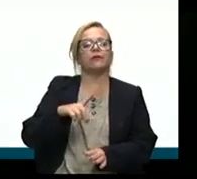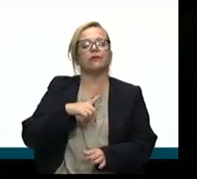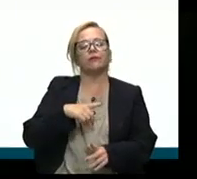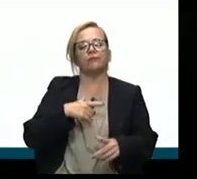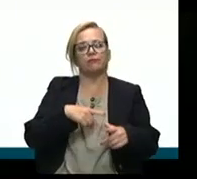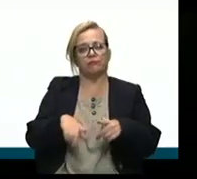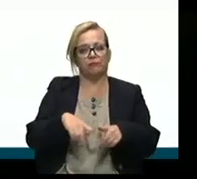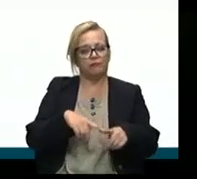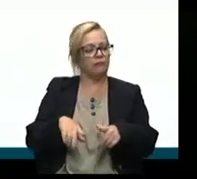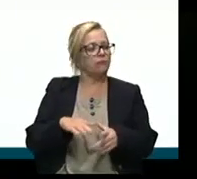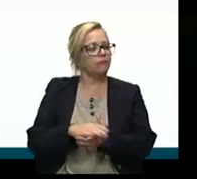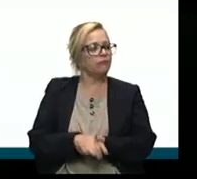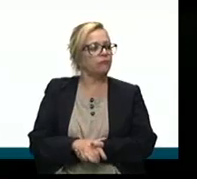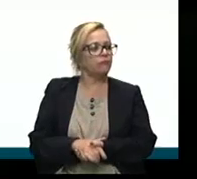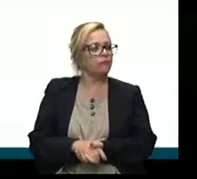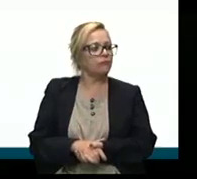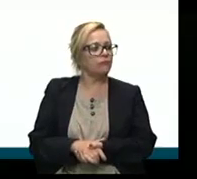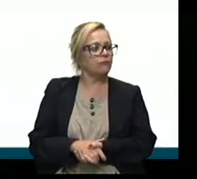trabalhando.